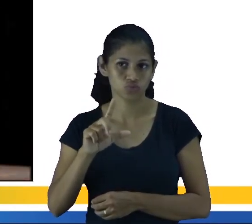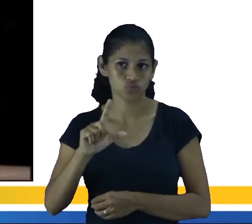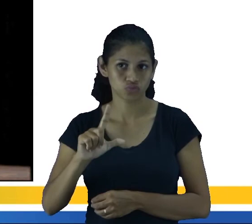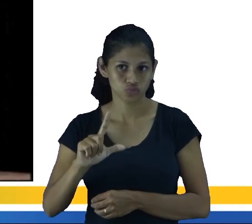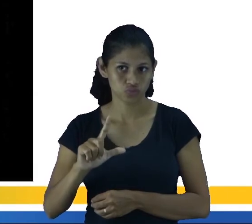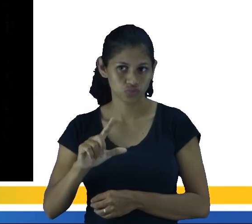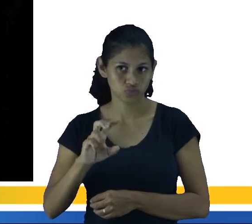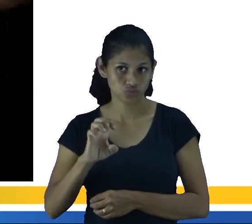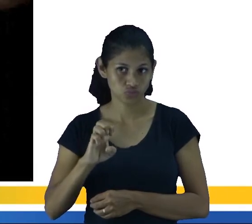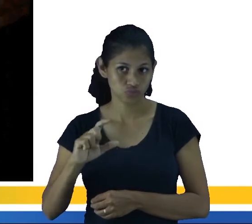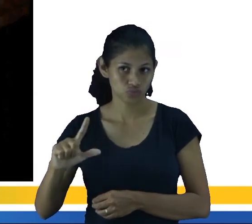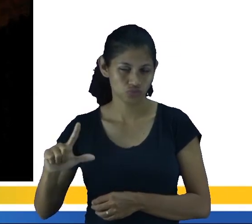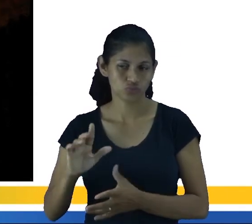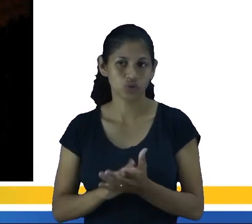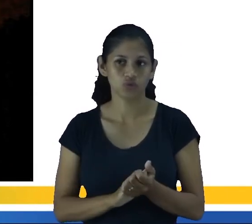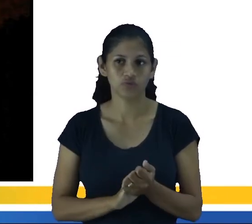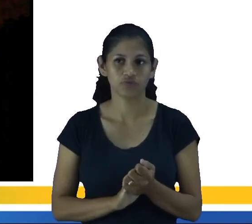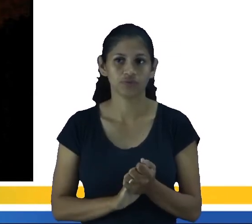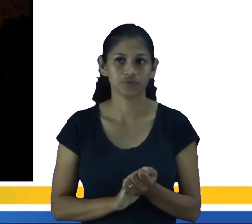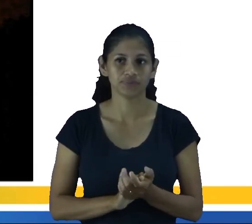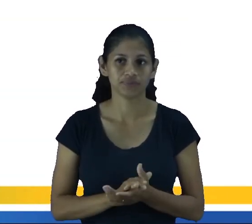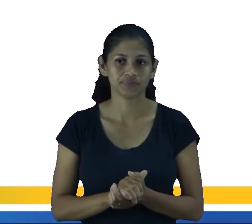Uma substância insolúvel.